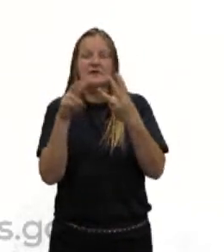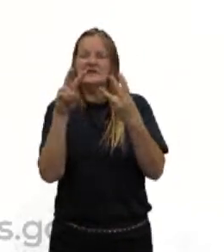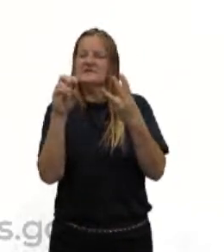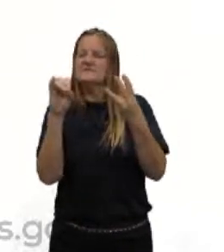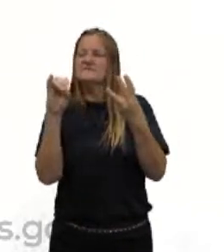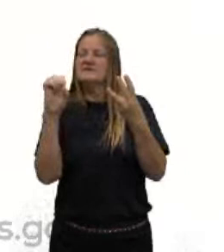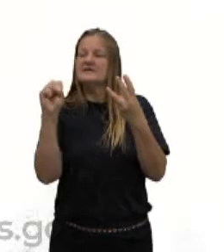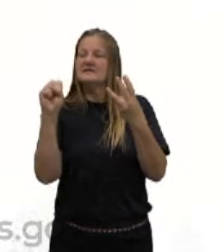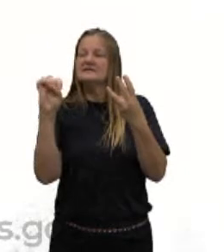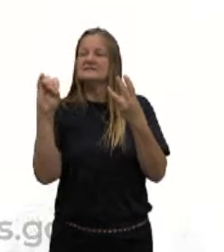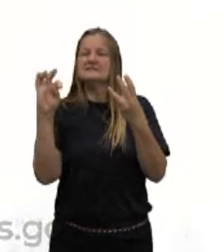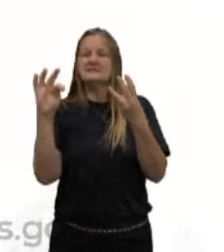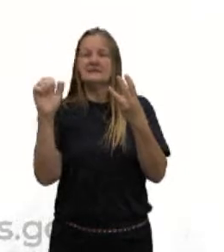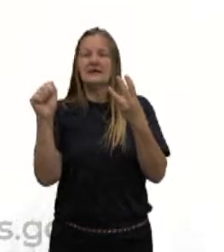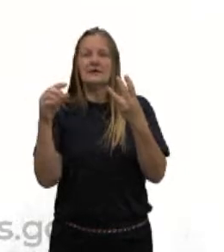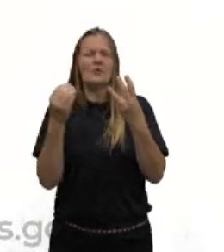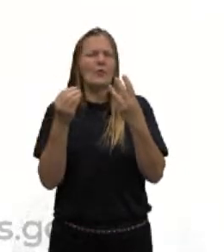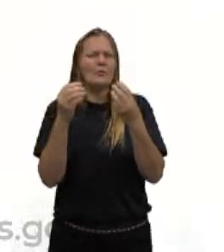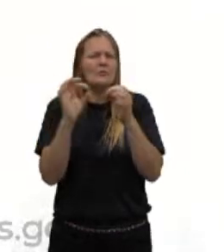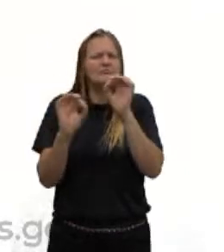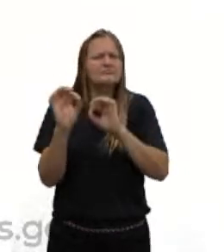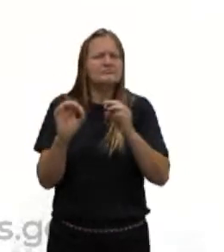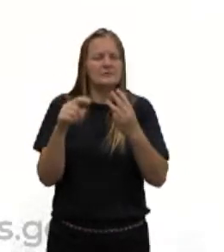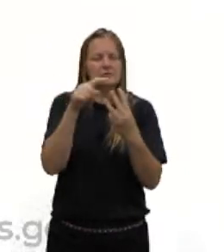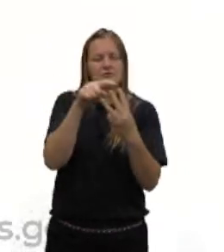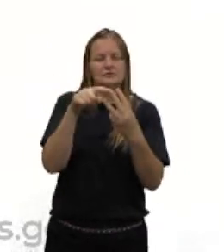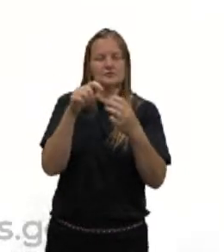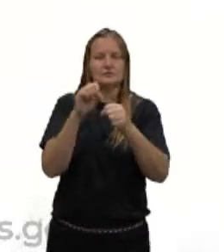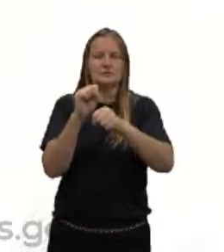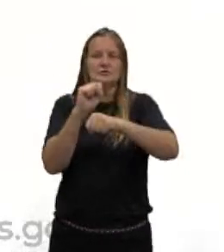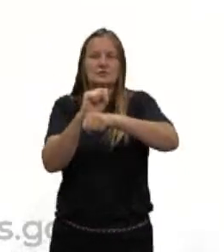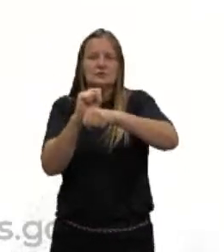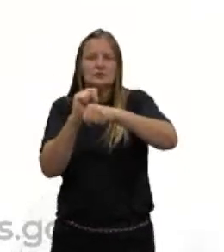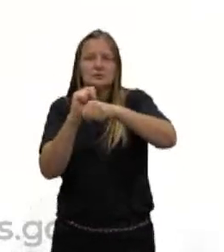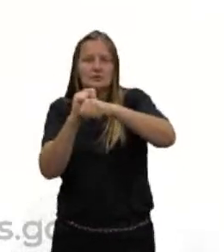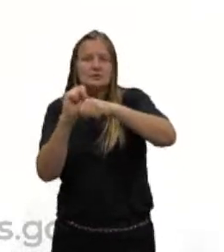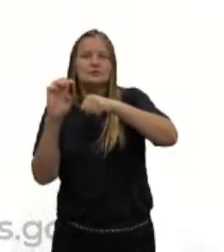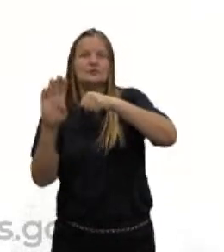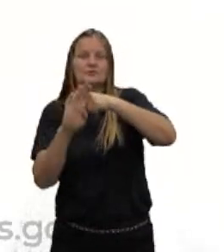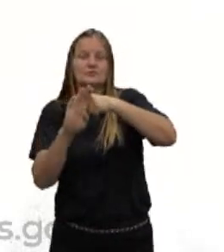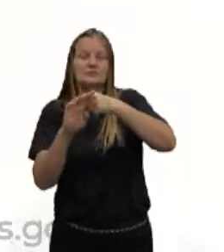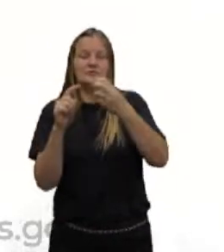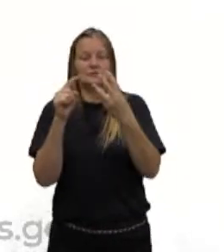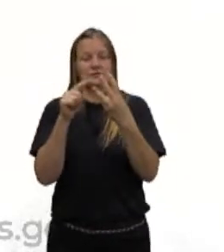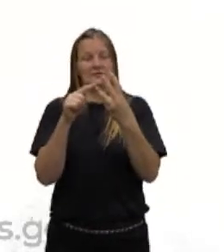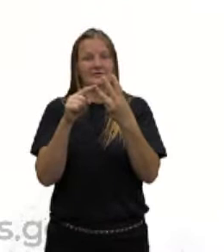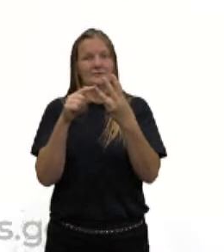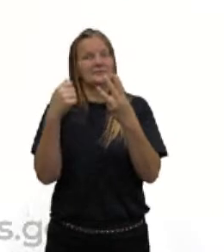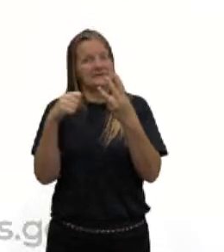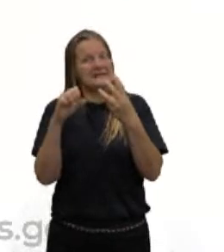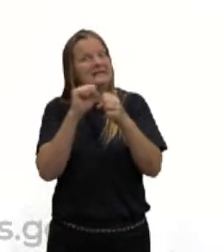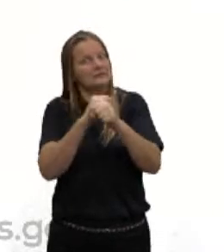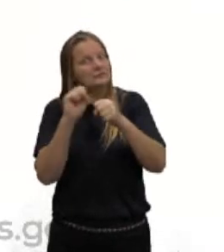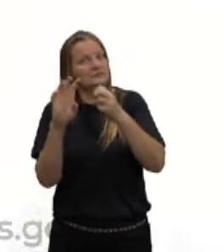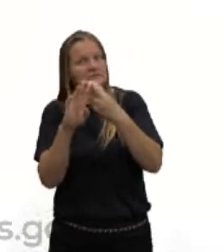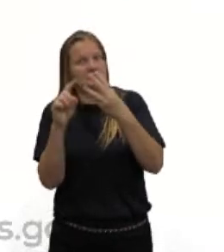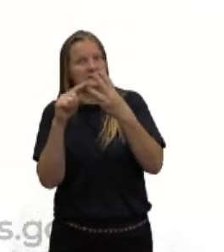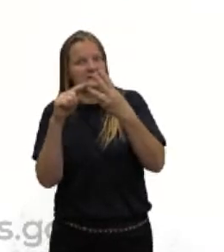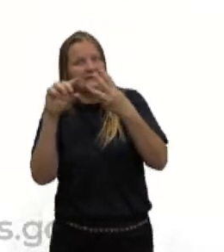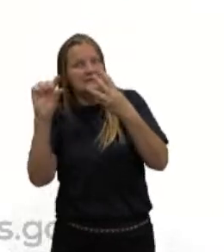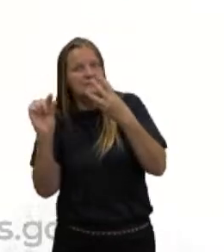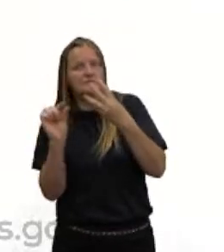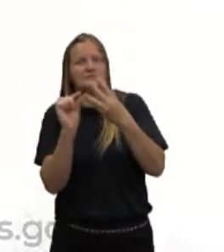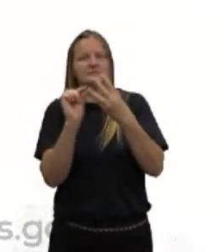questão do paralelismo ali? Se eu tenho dois substantivos, eu mantenho um terceiro substantivo. Né? Então,